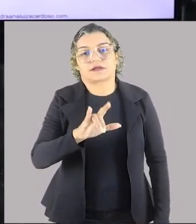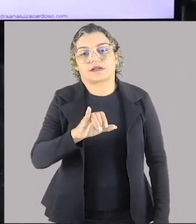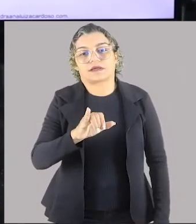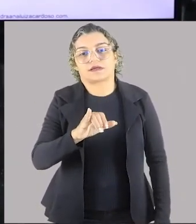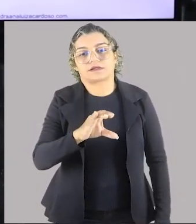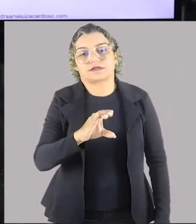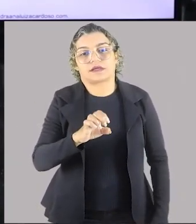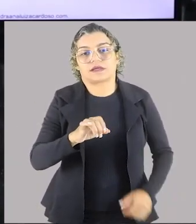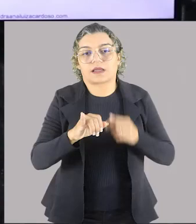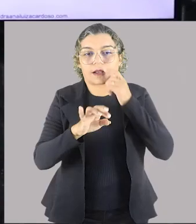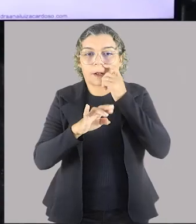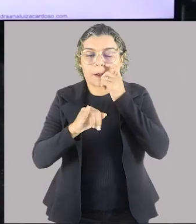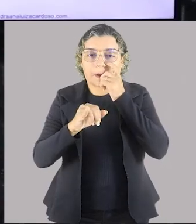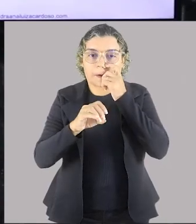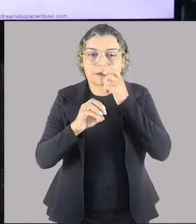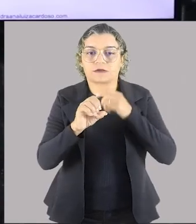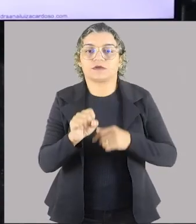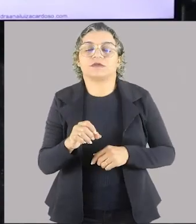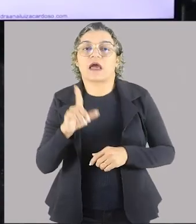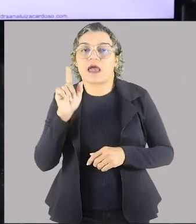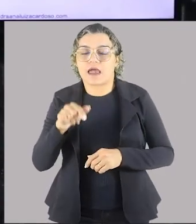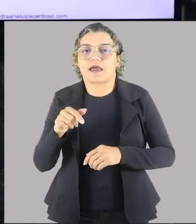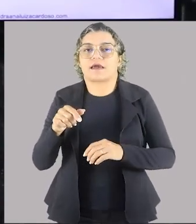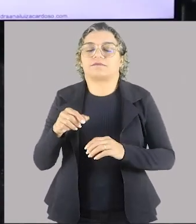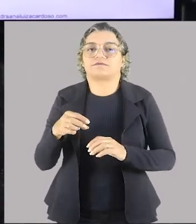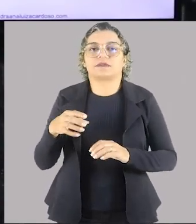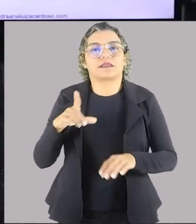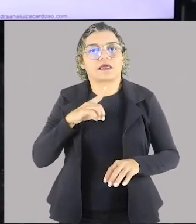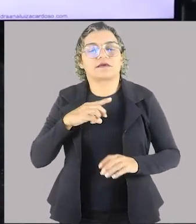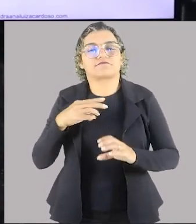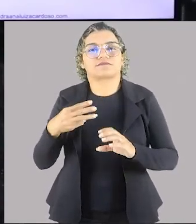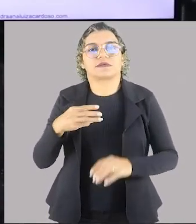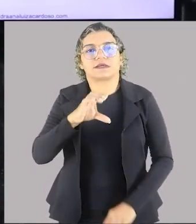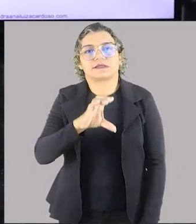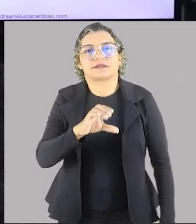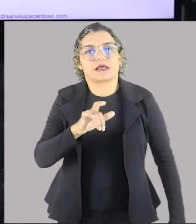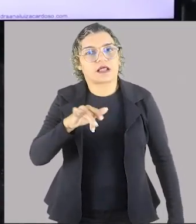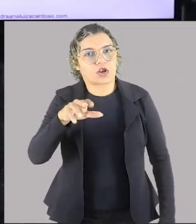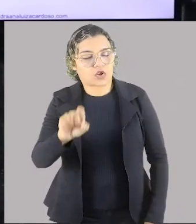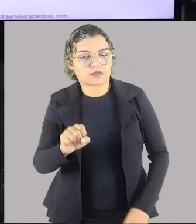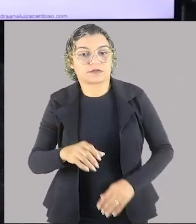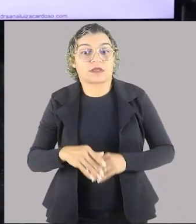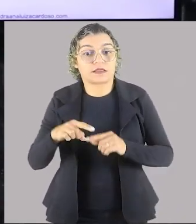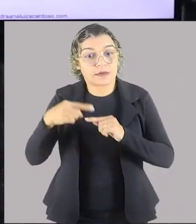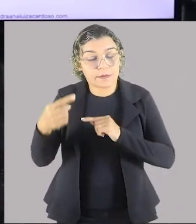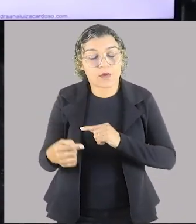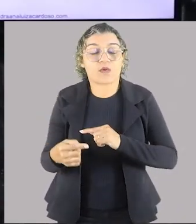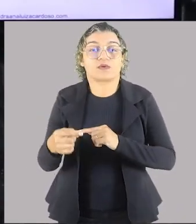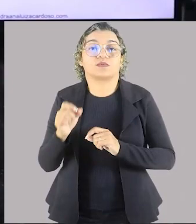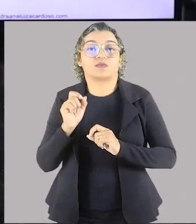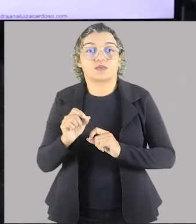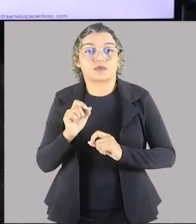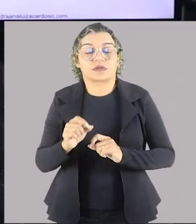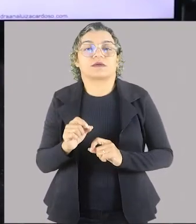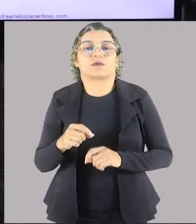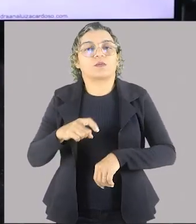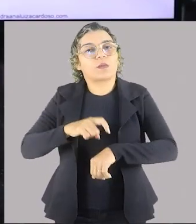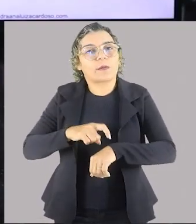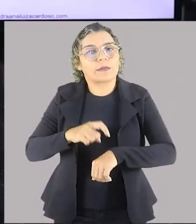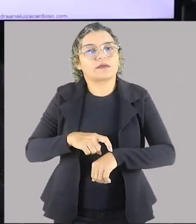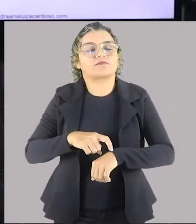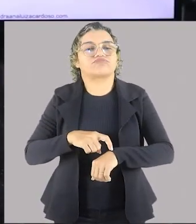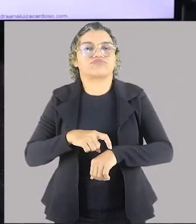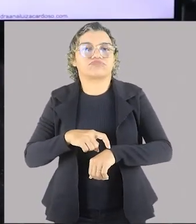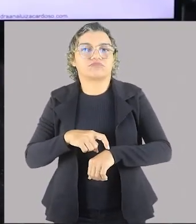células adiposas, que são as células específicas para guardar a gordura. E nesse transporte, tá? Nesse